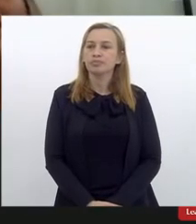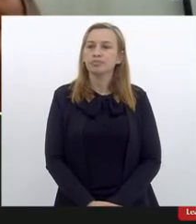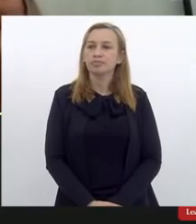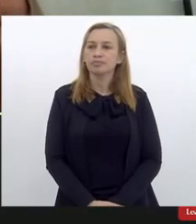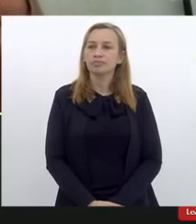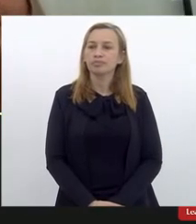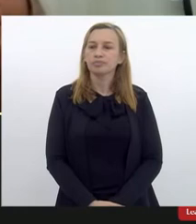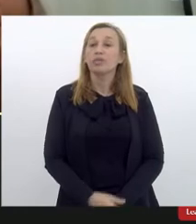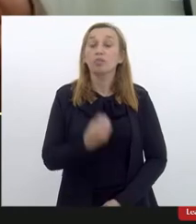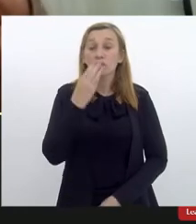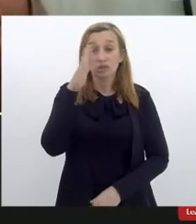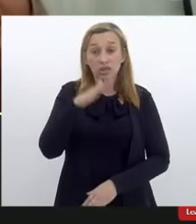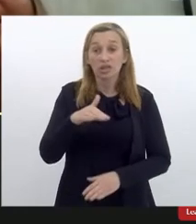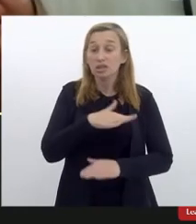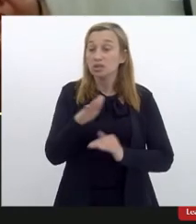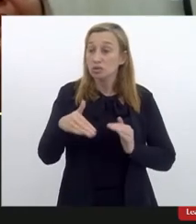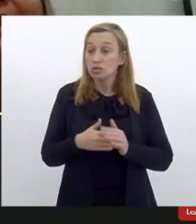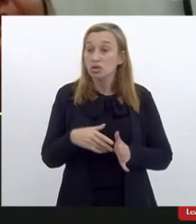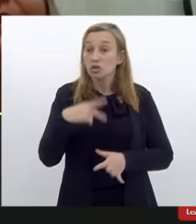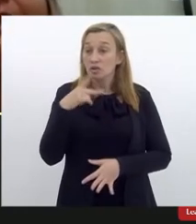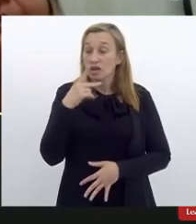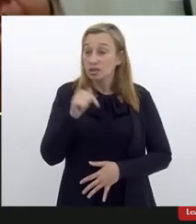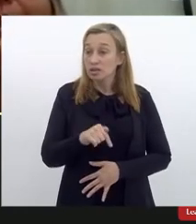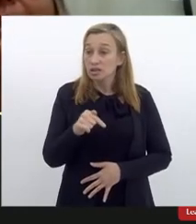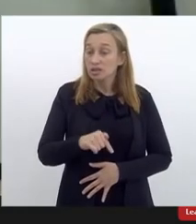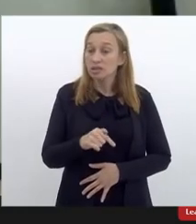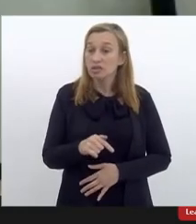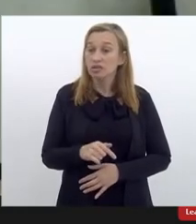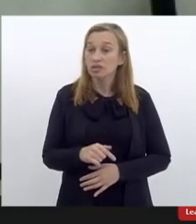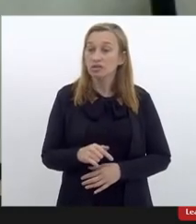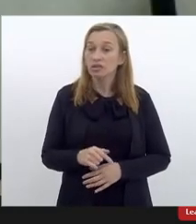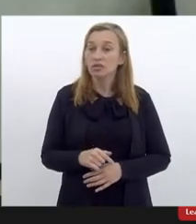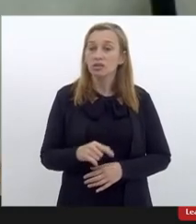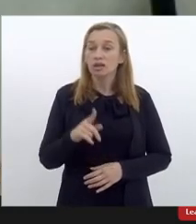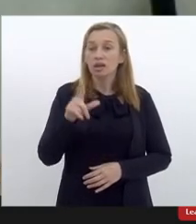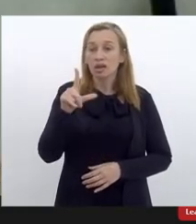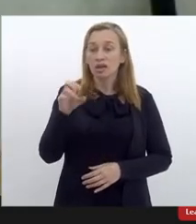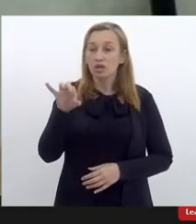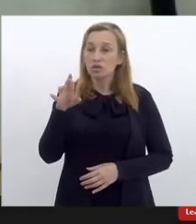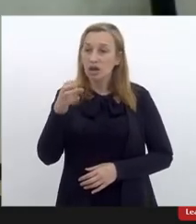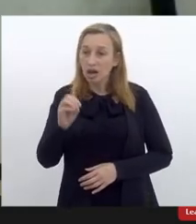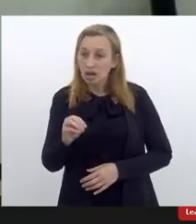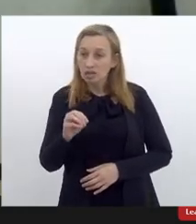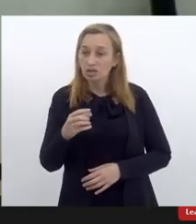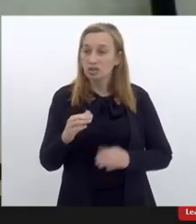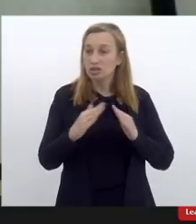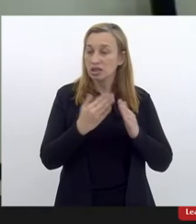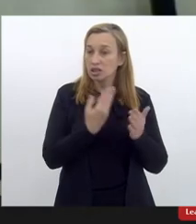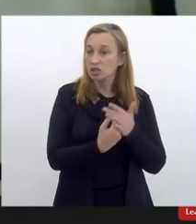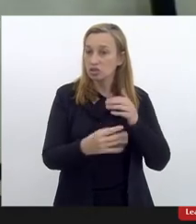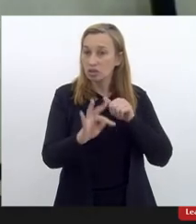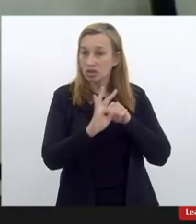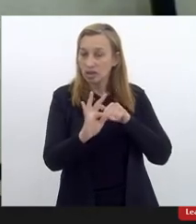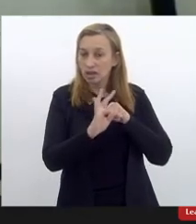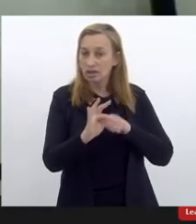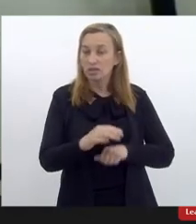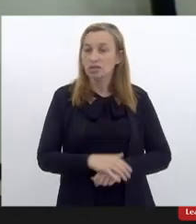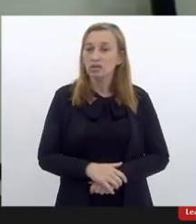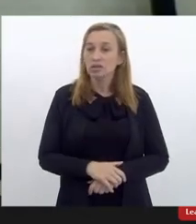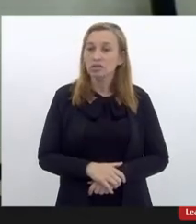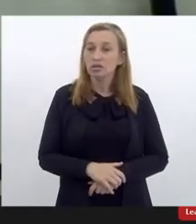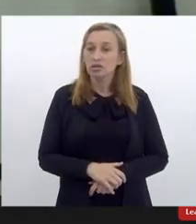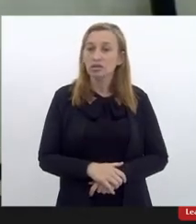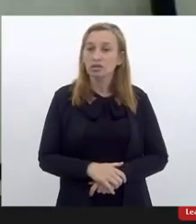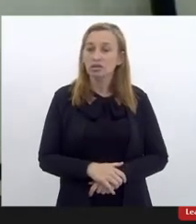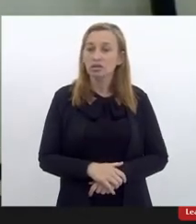Boa tarde a todos e a todas. Eu estou falando aqui pelo equipamento do Leonardo, porque a gente está na FAETEC e estamos